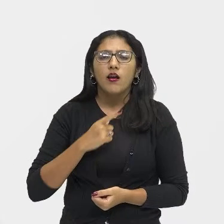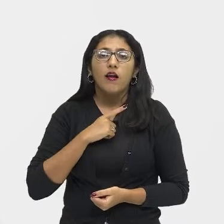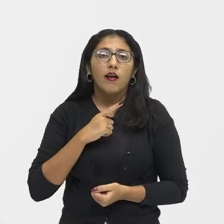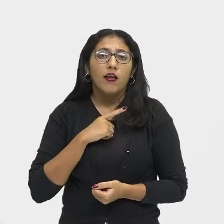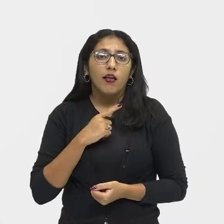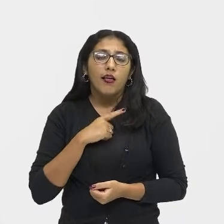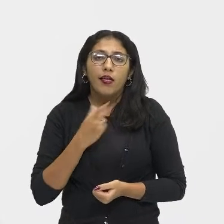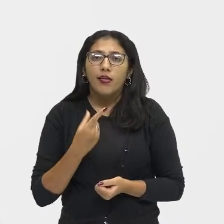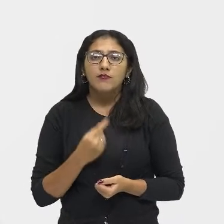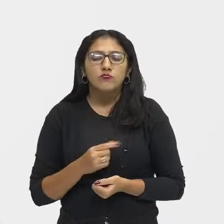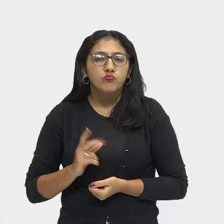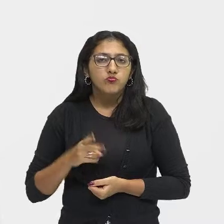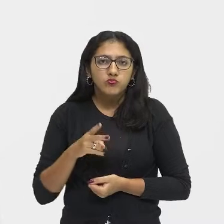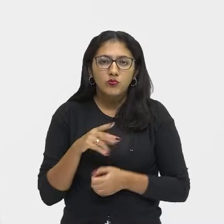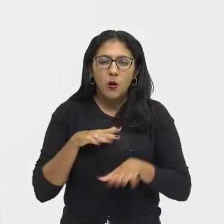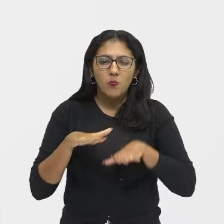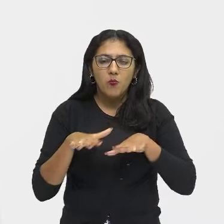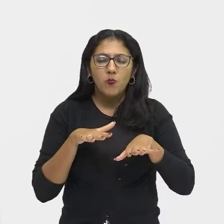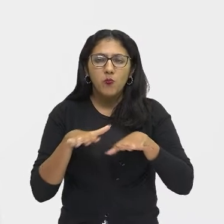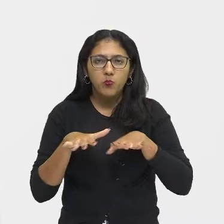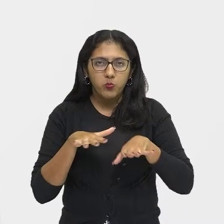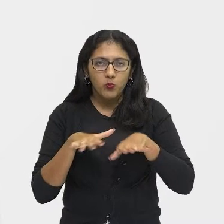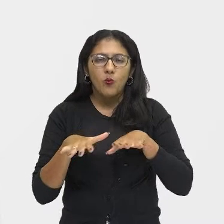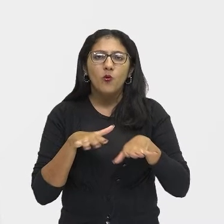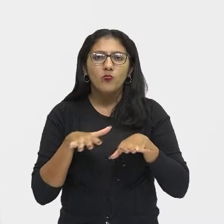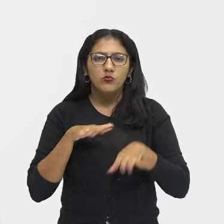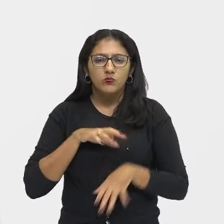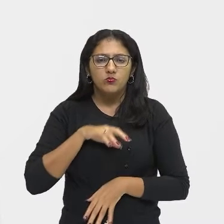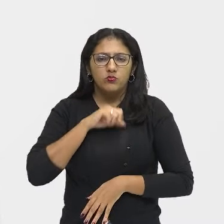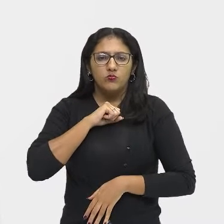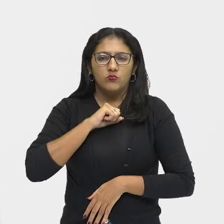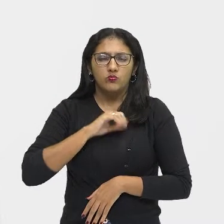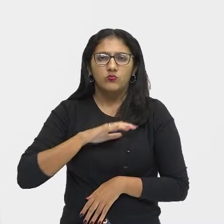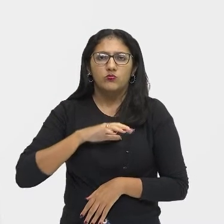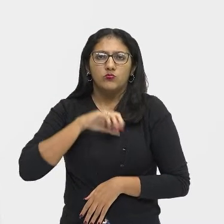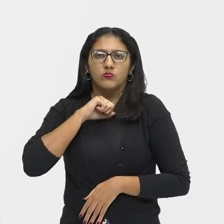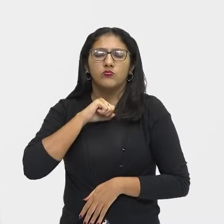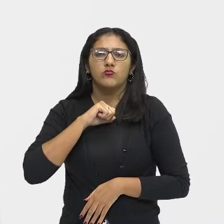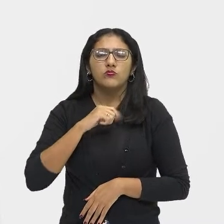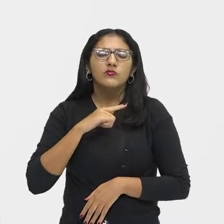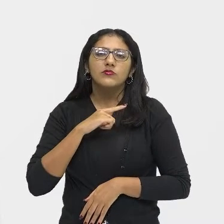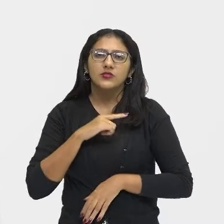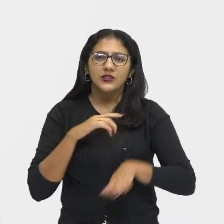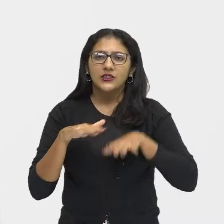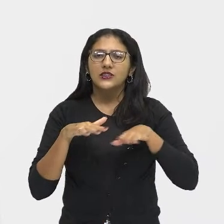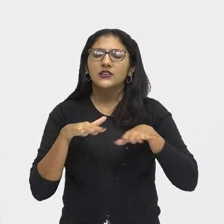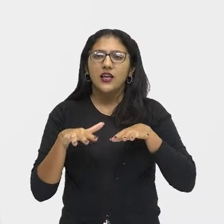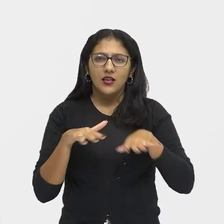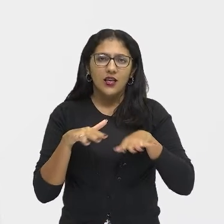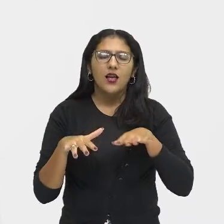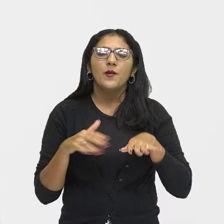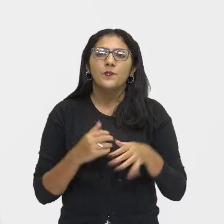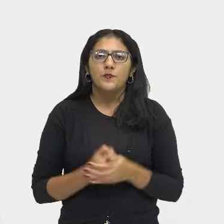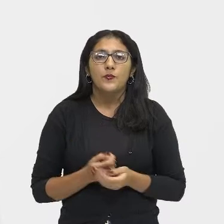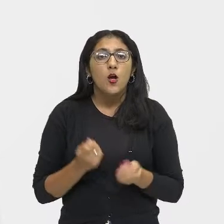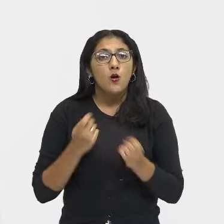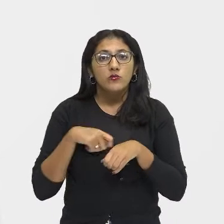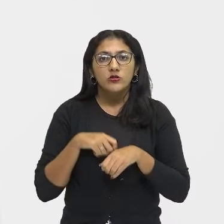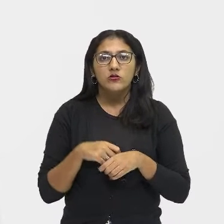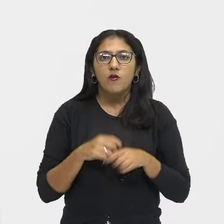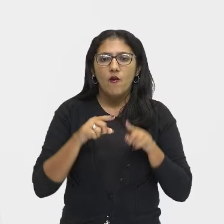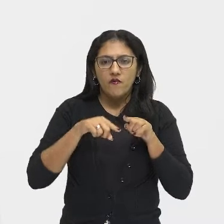uma sequência de movimentos, de contrações, que gera um ritmo. Esse ritmo pode variar